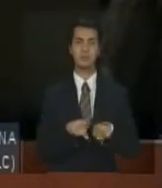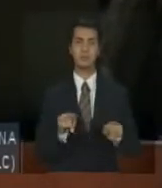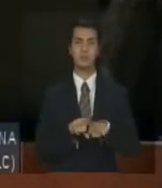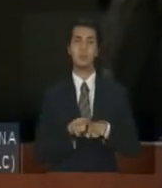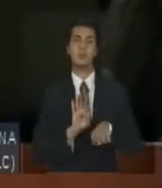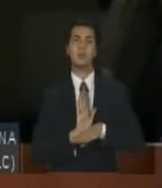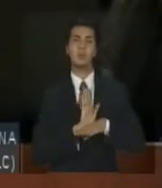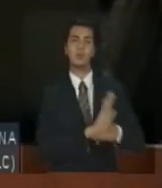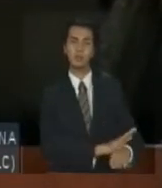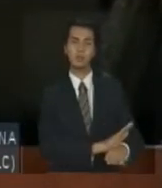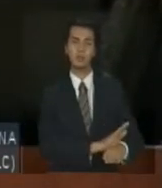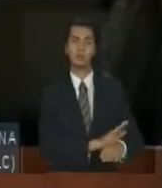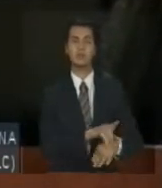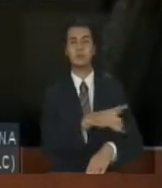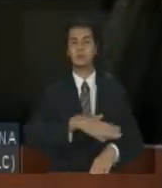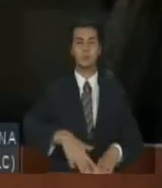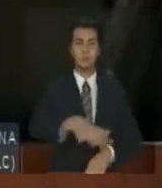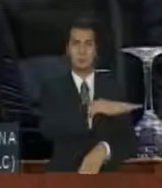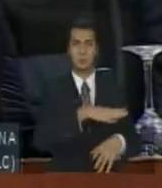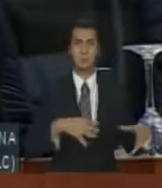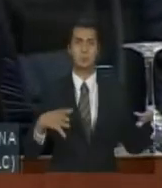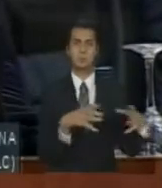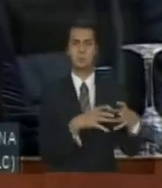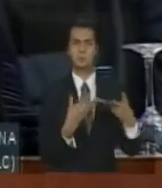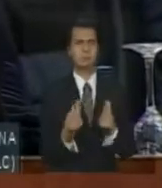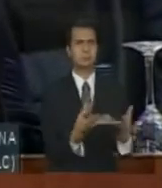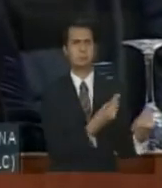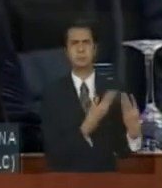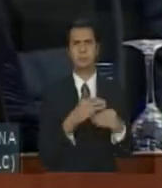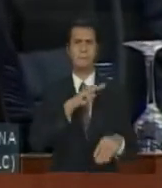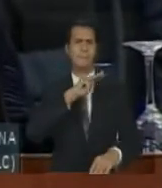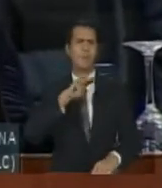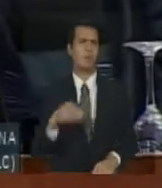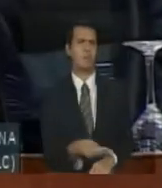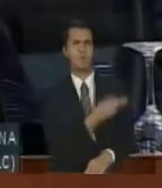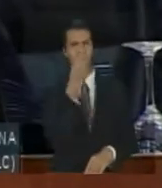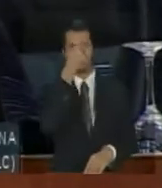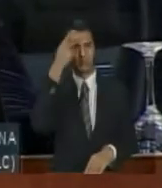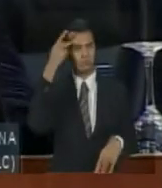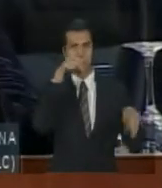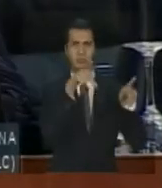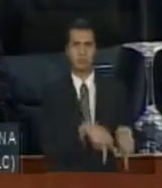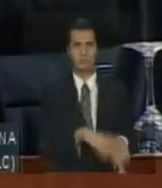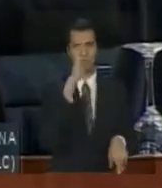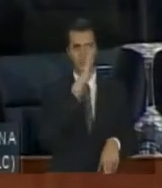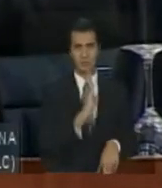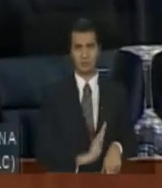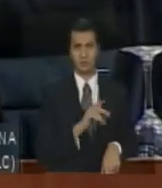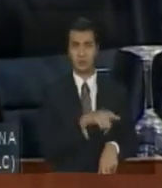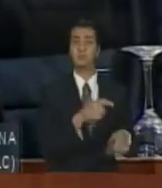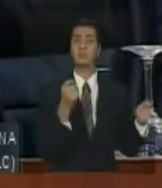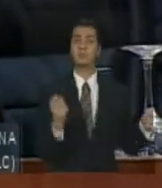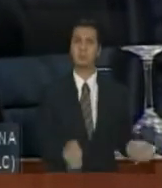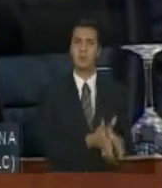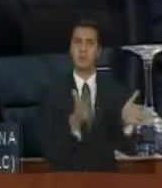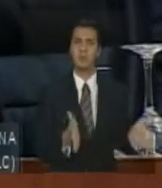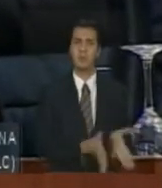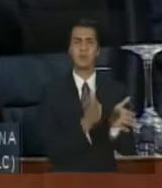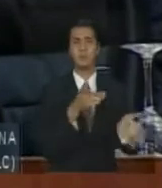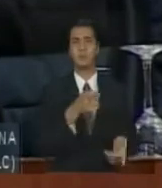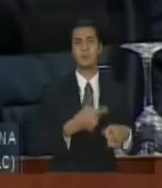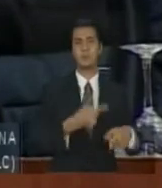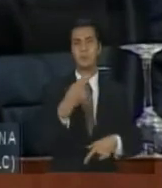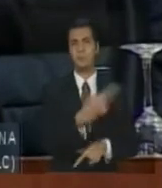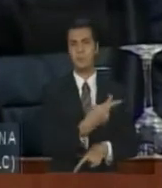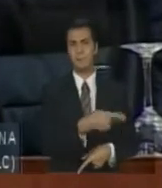resgatássemos da exclusão milhões e milhões de brasileiros que tinham sido